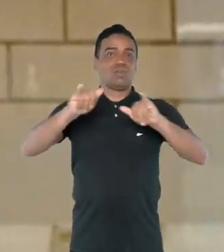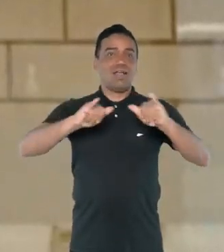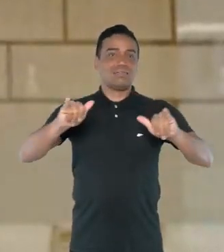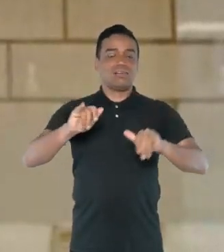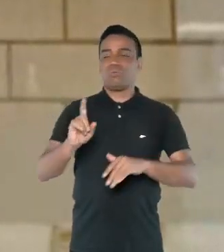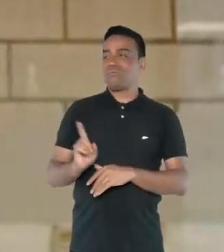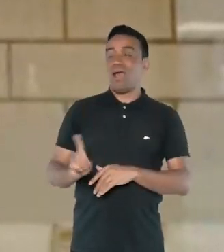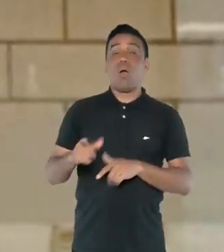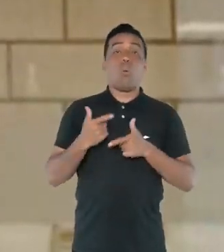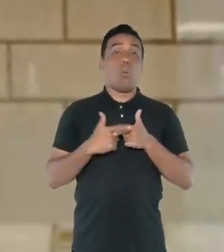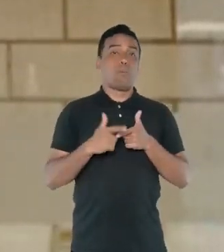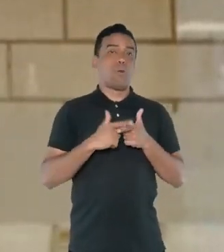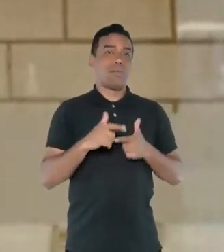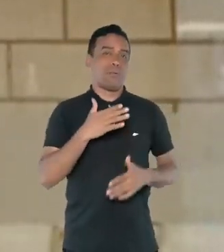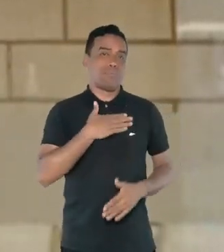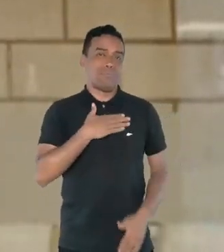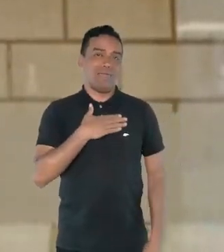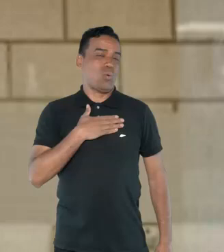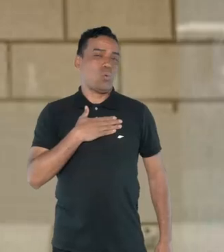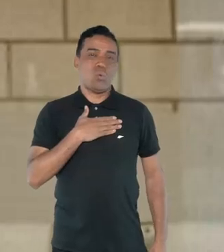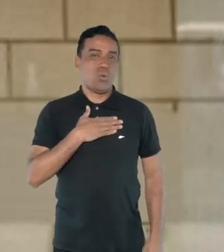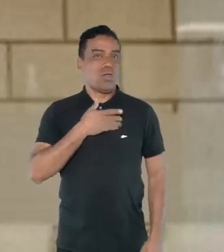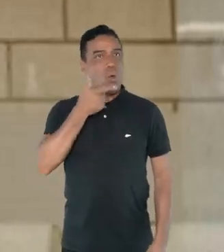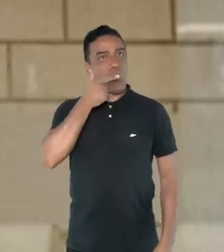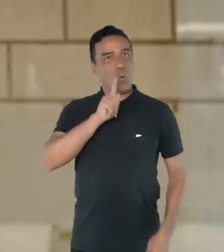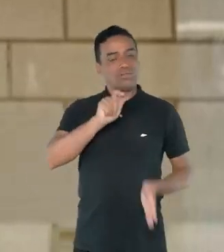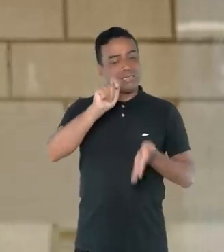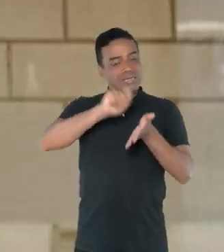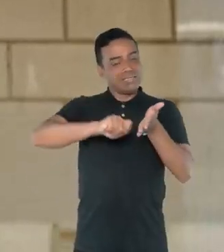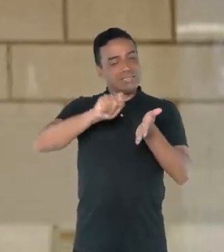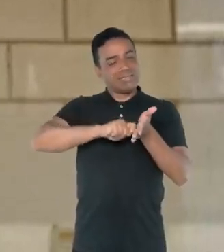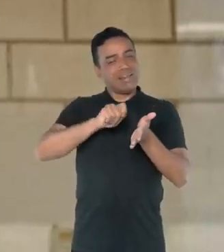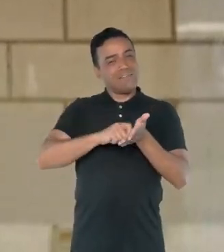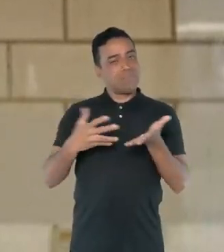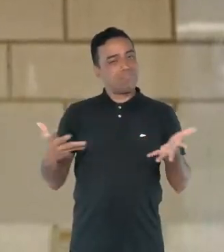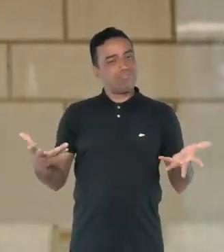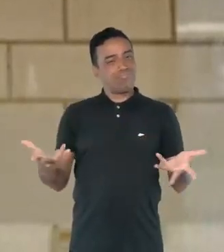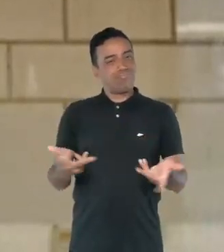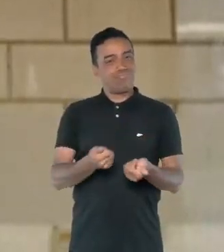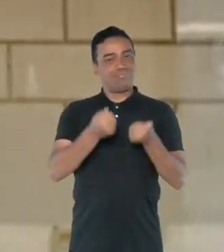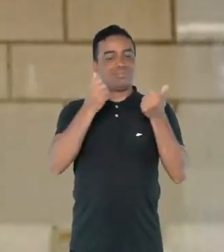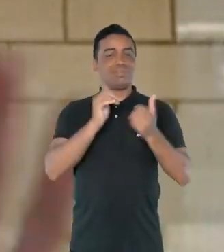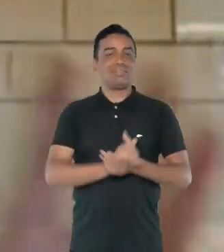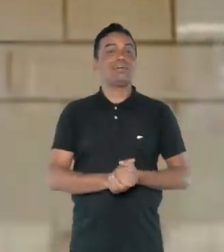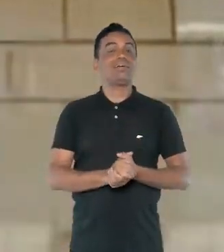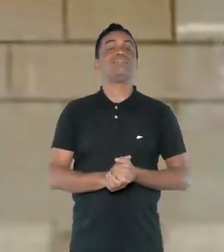dizer, não, o problema é meu, que não soube escrever direito. Ele vai, então, refazer o